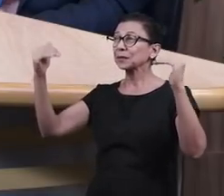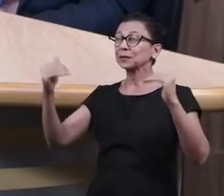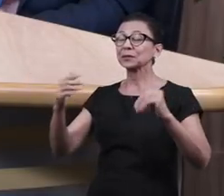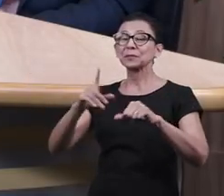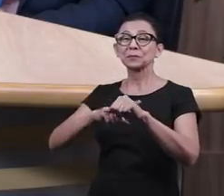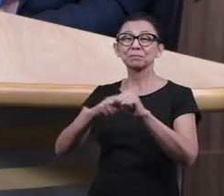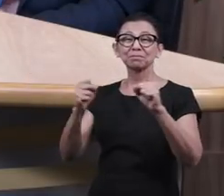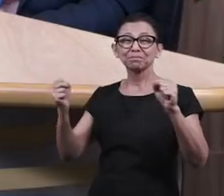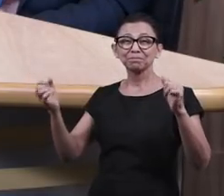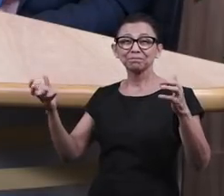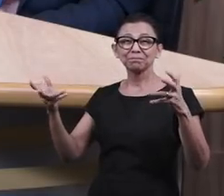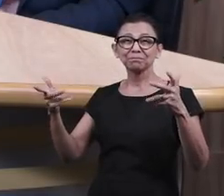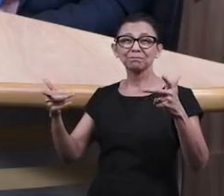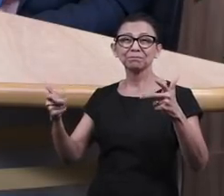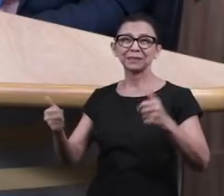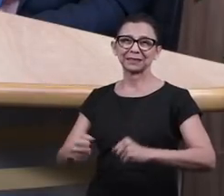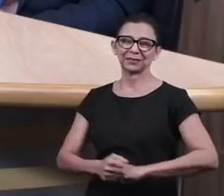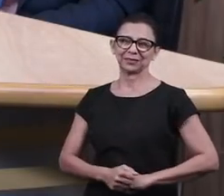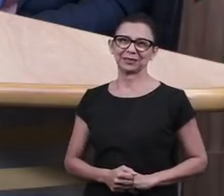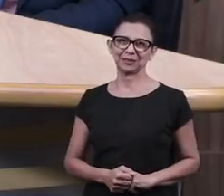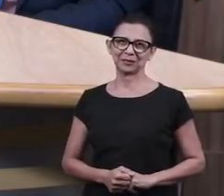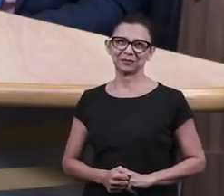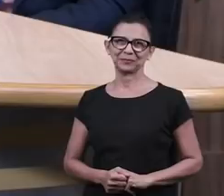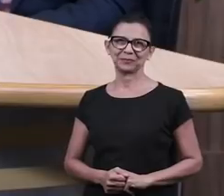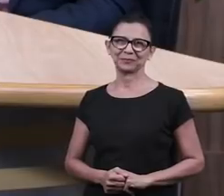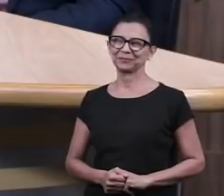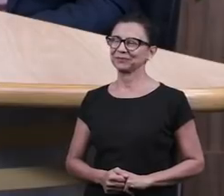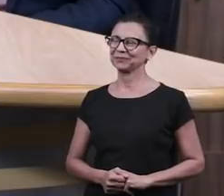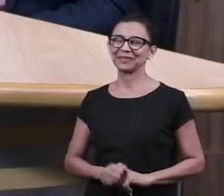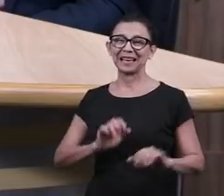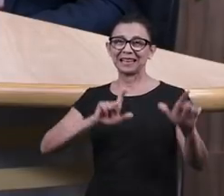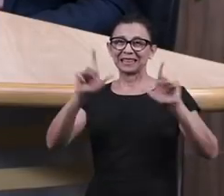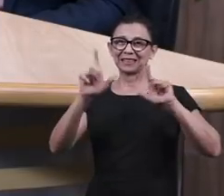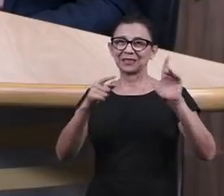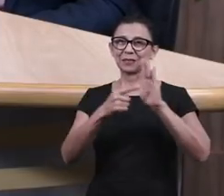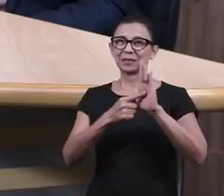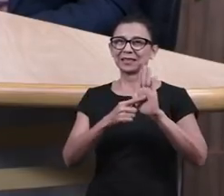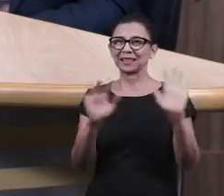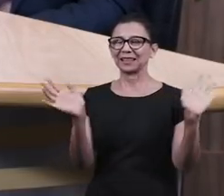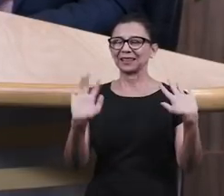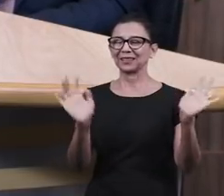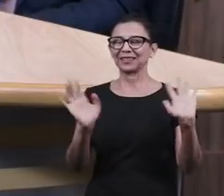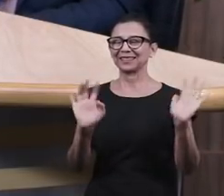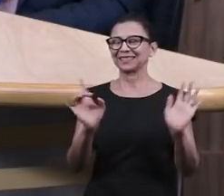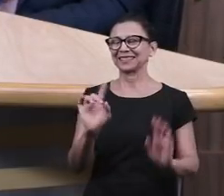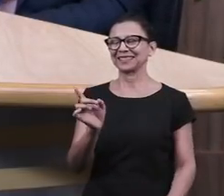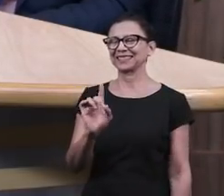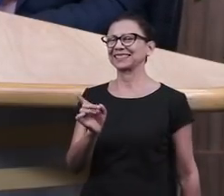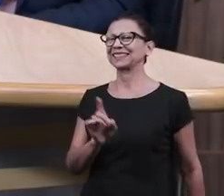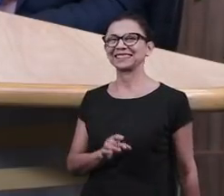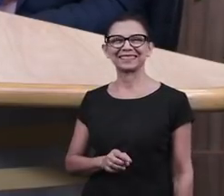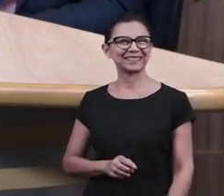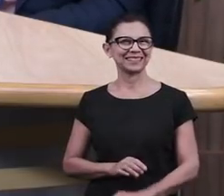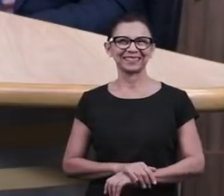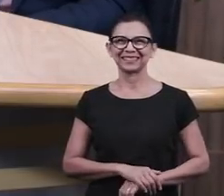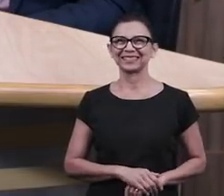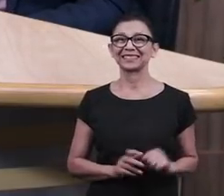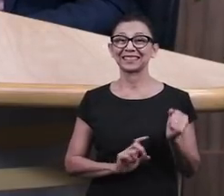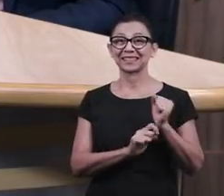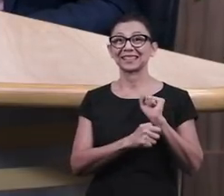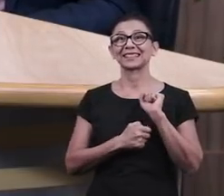glorioso, e que não vai ser transmitido por nenhuma emissora de televisão. Só vai ver quem estiver lá. Aí já fala o comunicador já pensando